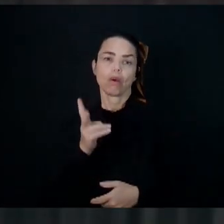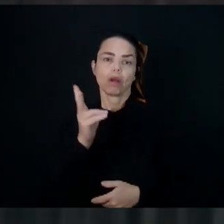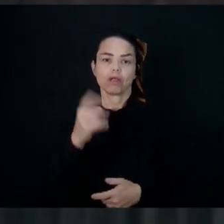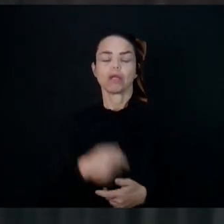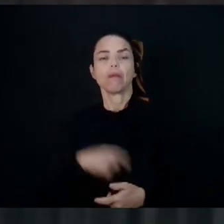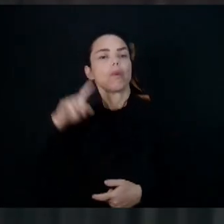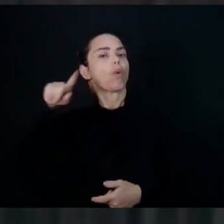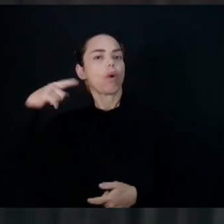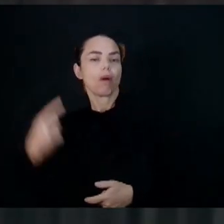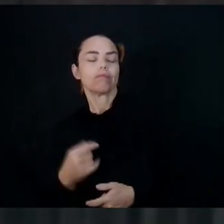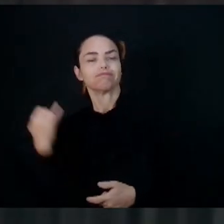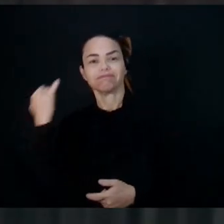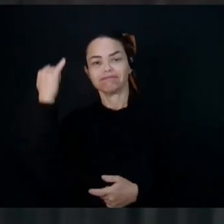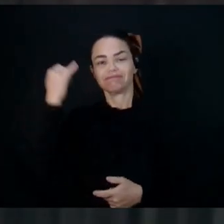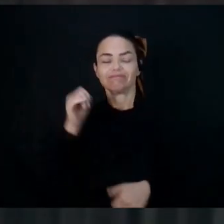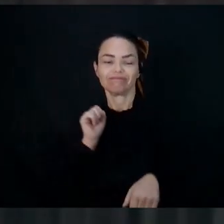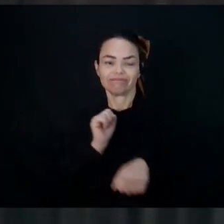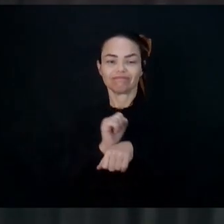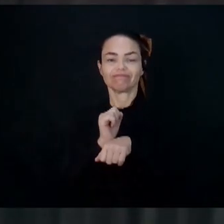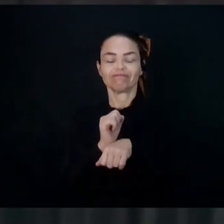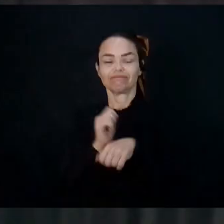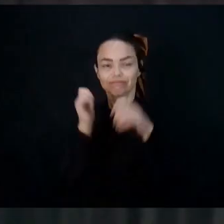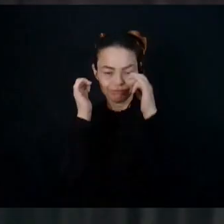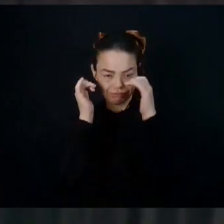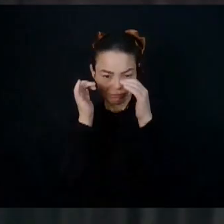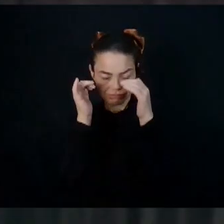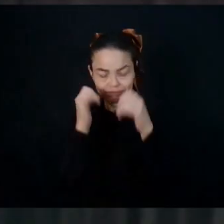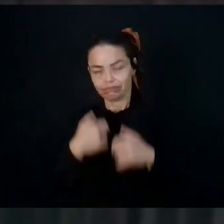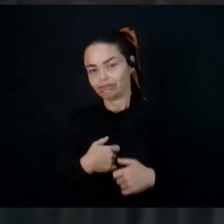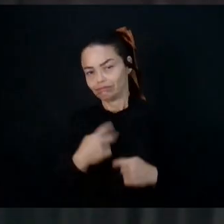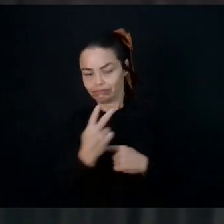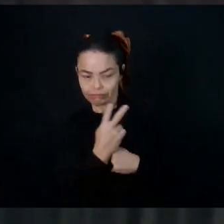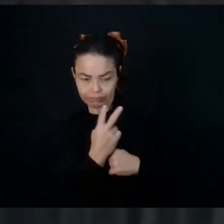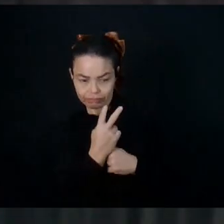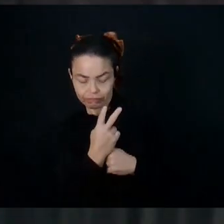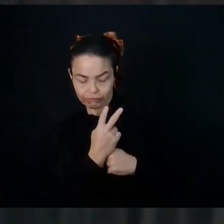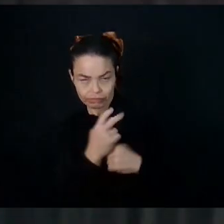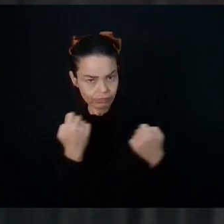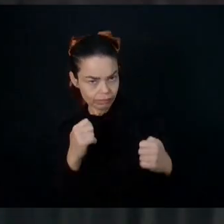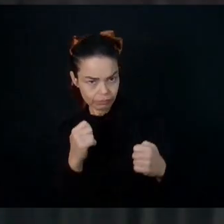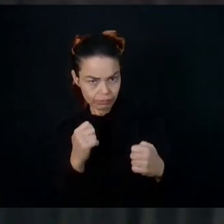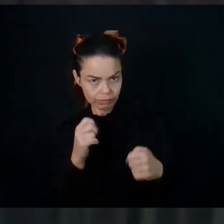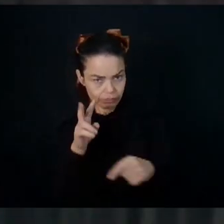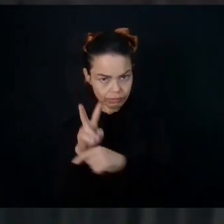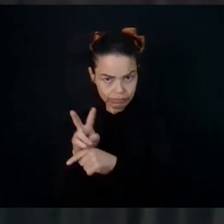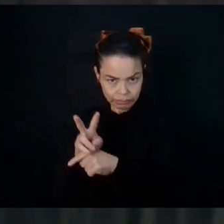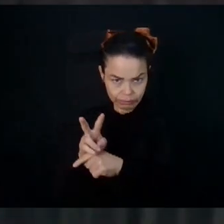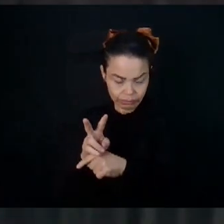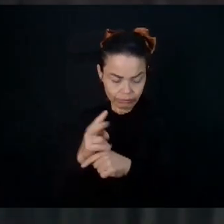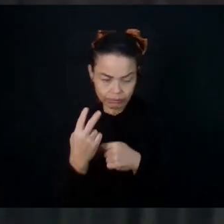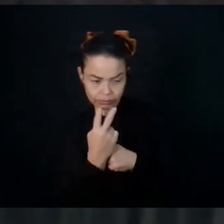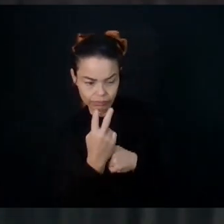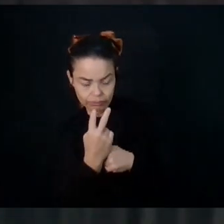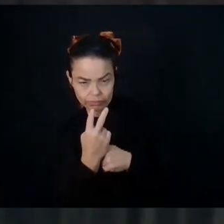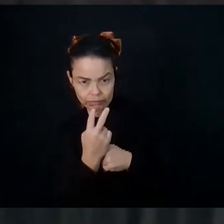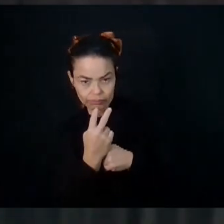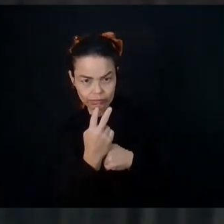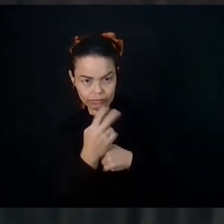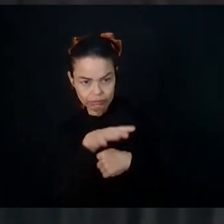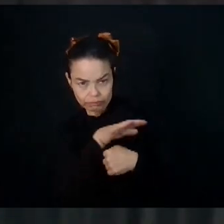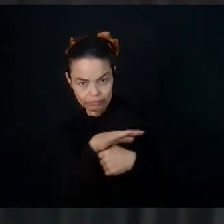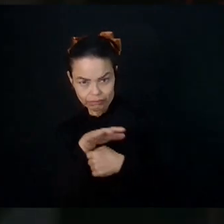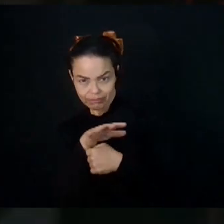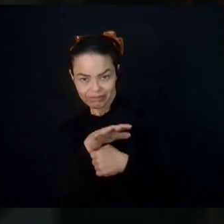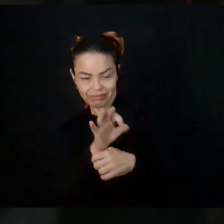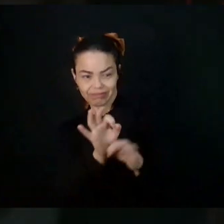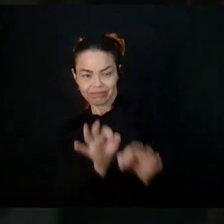pausa, essa reflexão, eu estou cuidando de mim porque eu preciso cuidar de mim para depois cuidar de quem está à minha volta. Exato,